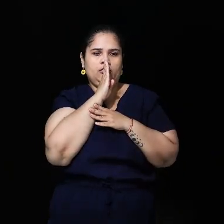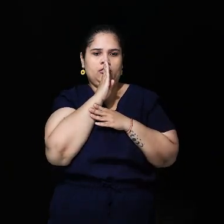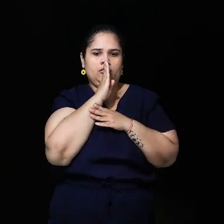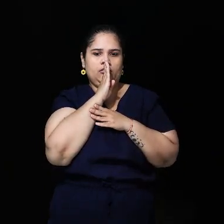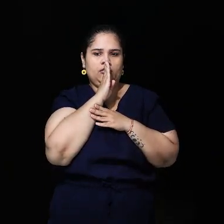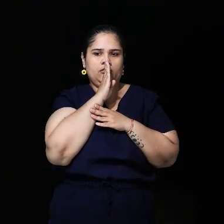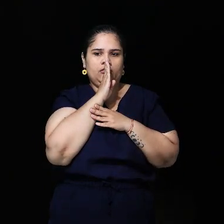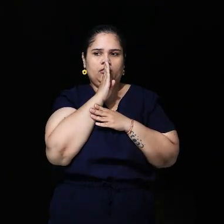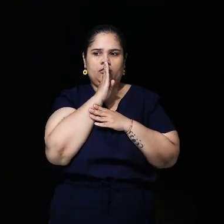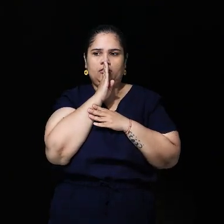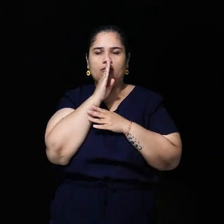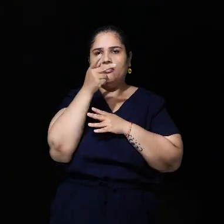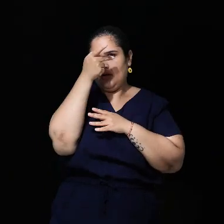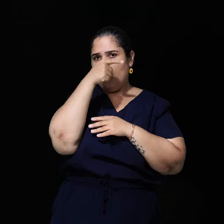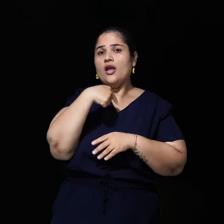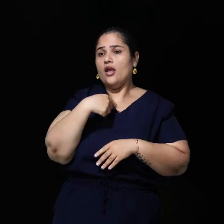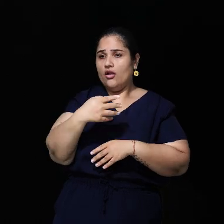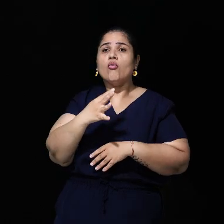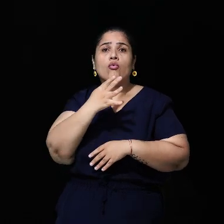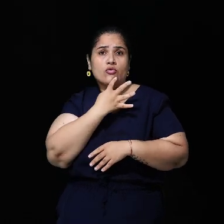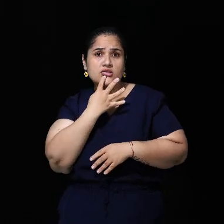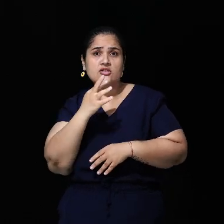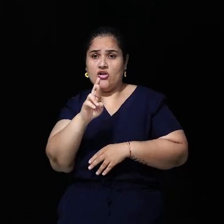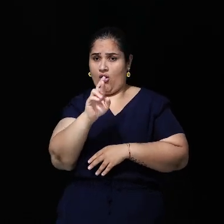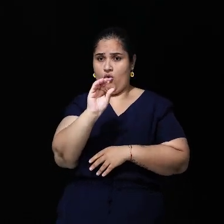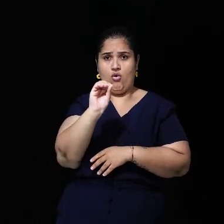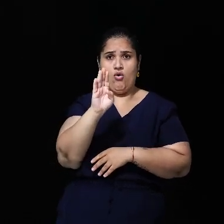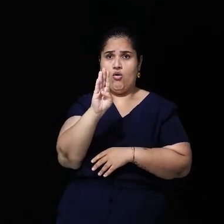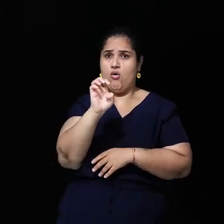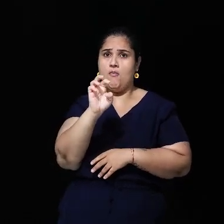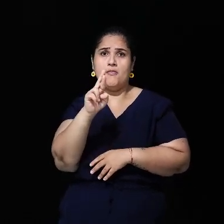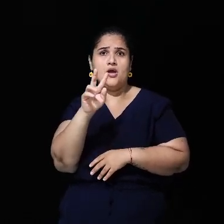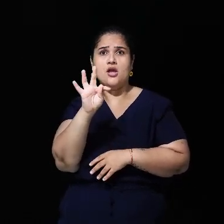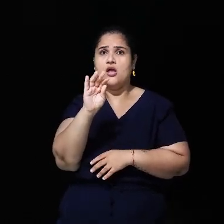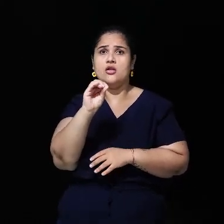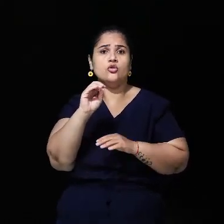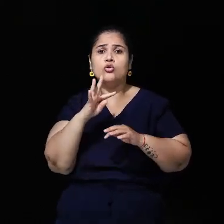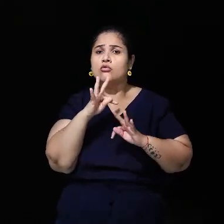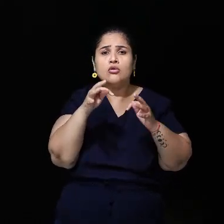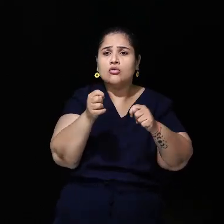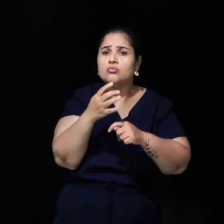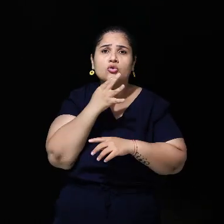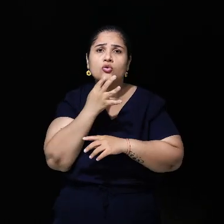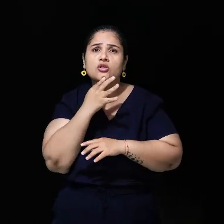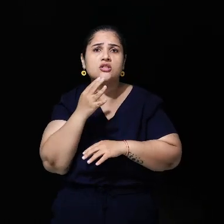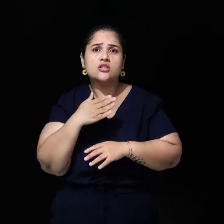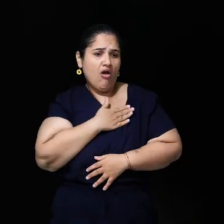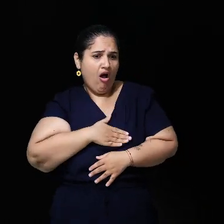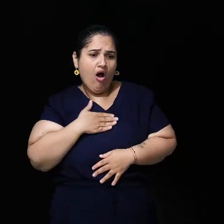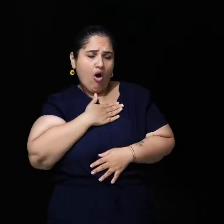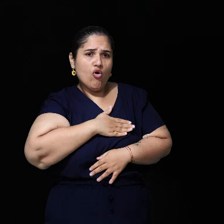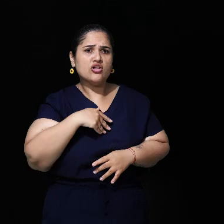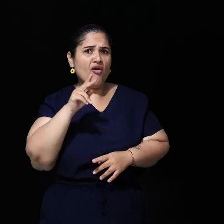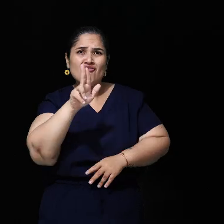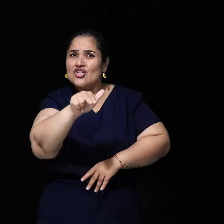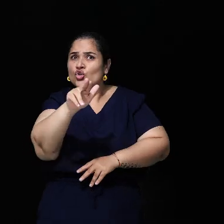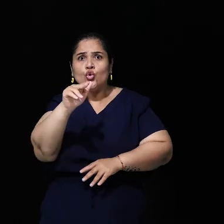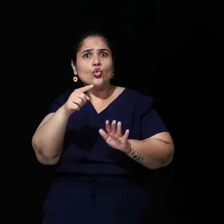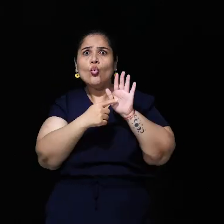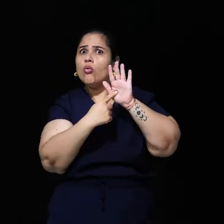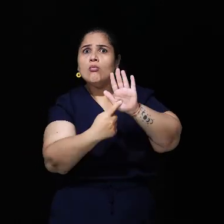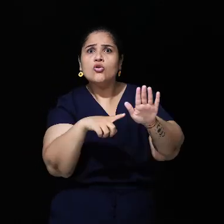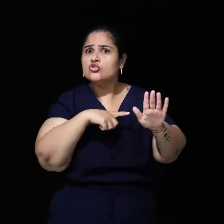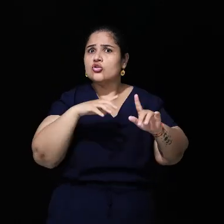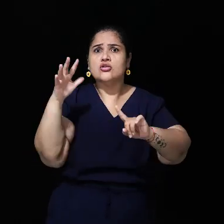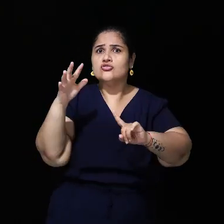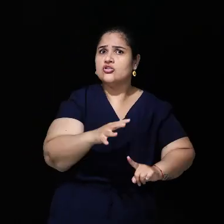conhece, a Priscila conhece, o Roberto, foi convivido com ele, né? Jogava bola, era um menino que todo mundo gostava. E nunca demonstrou depressão. Eu nunca também nem percebi,